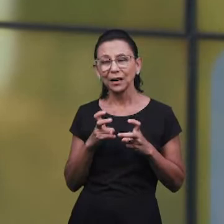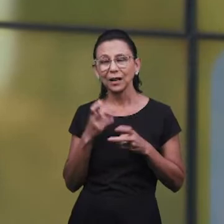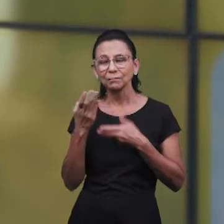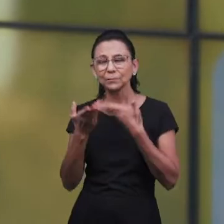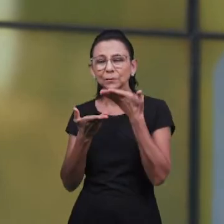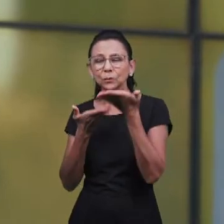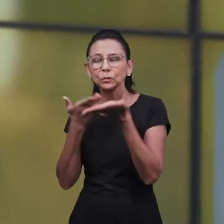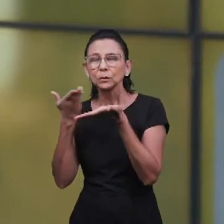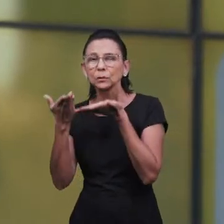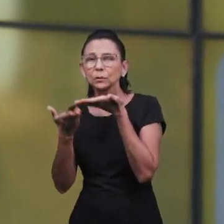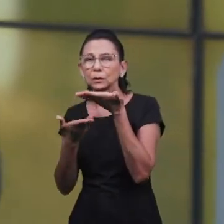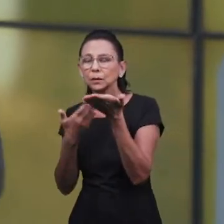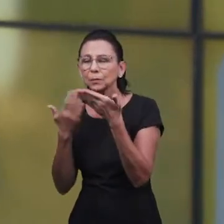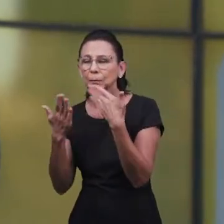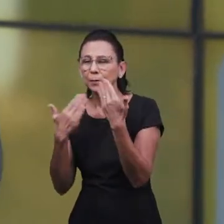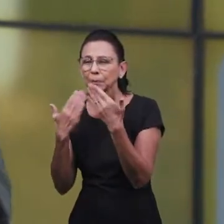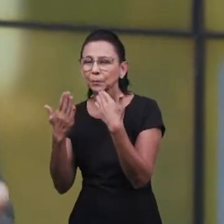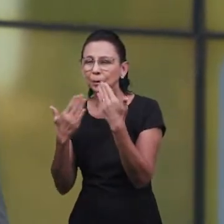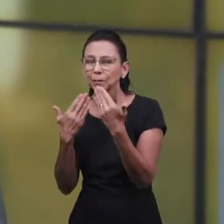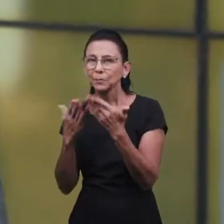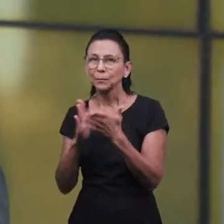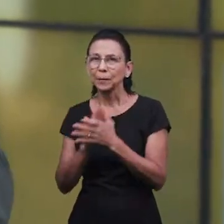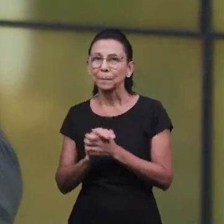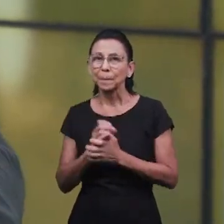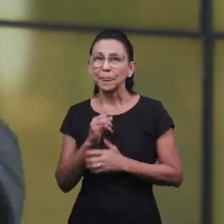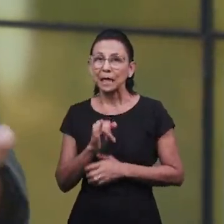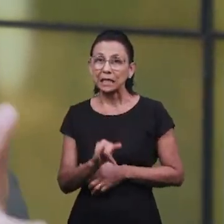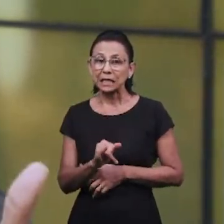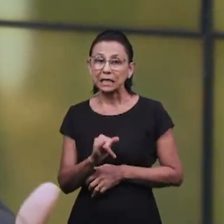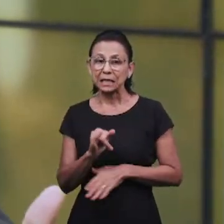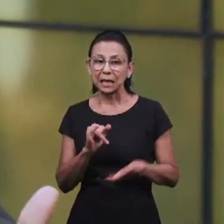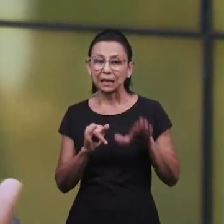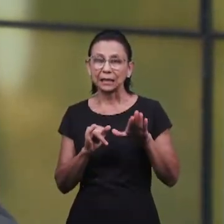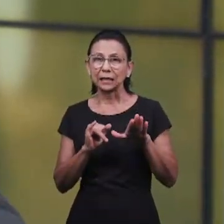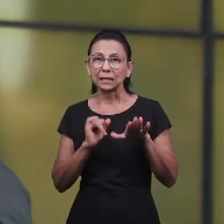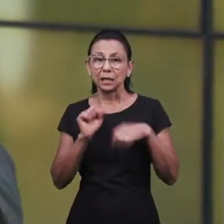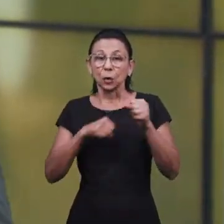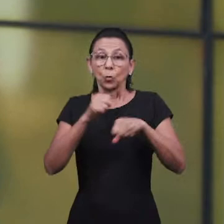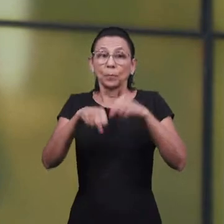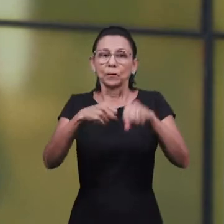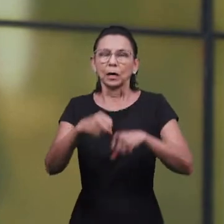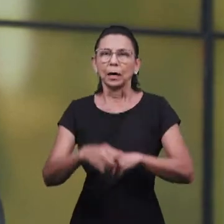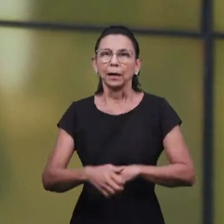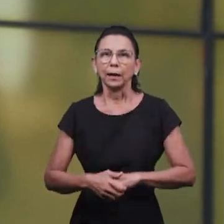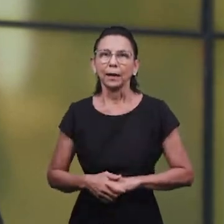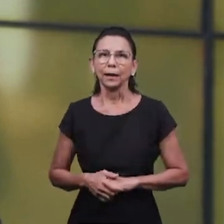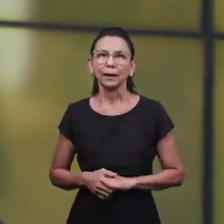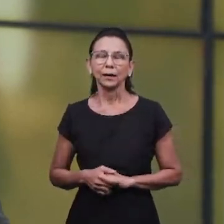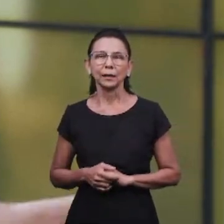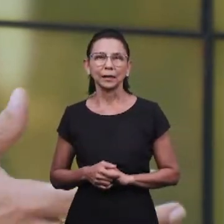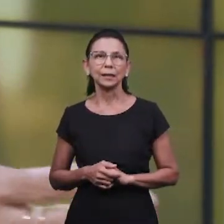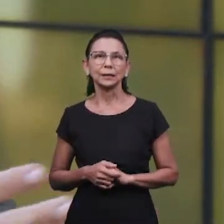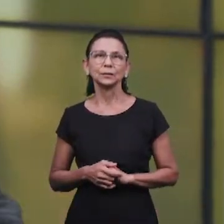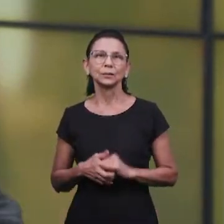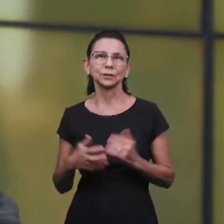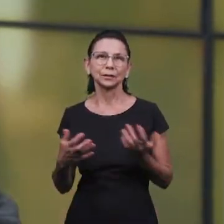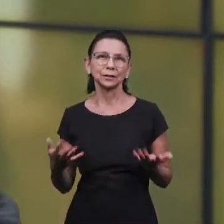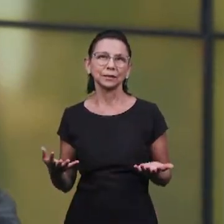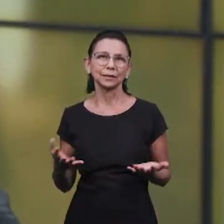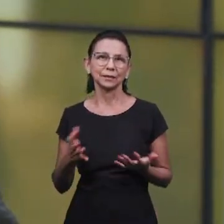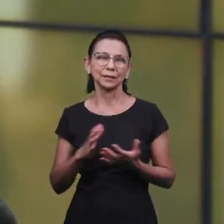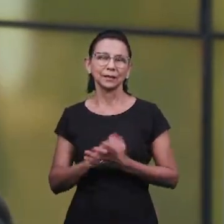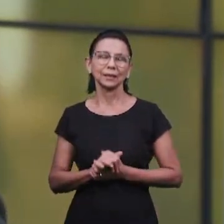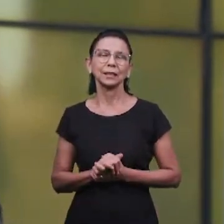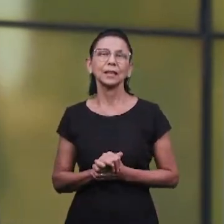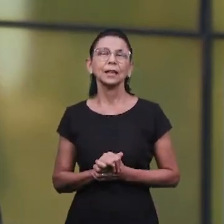mediar essas situações. Então, se a criança está correndo, ela vai dar aquele, né, aquele suporte, vai até levar os pais